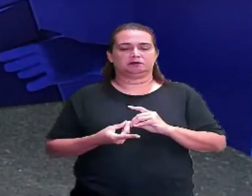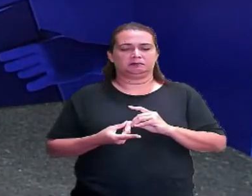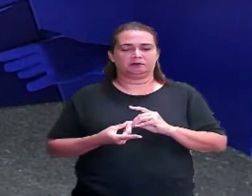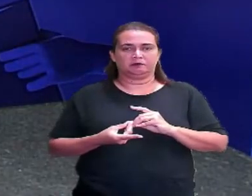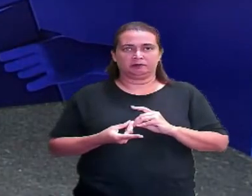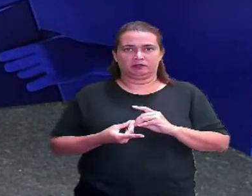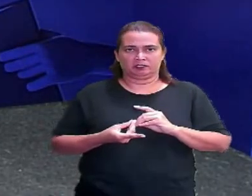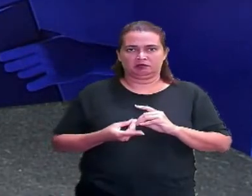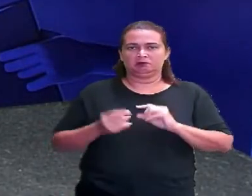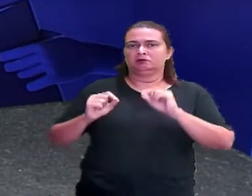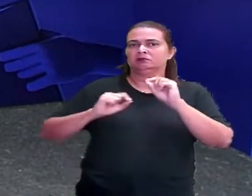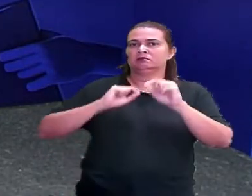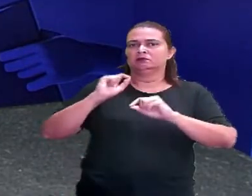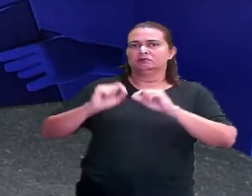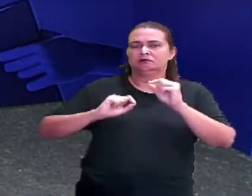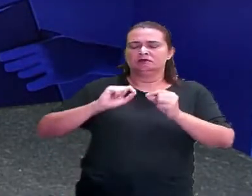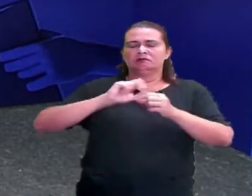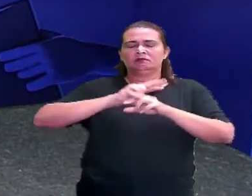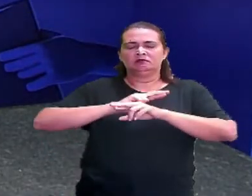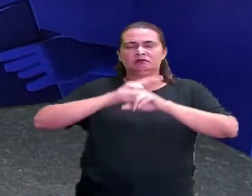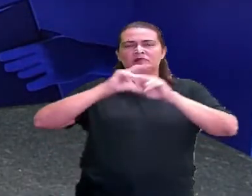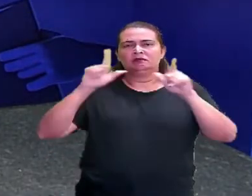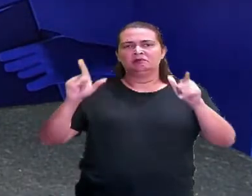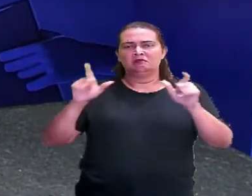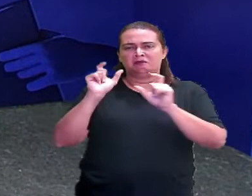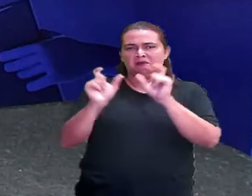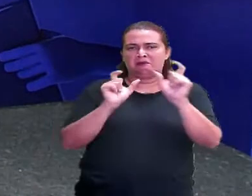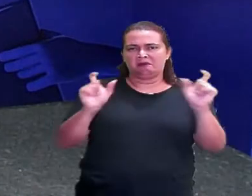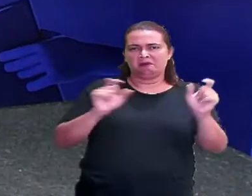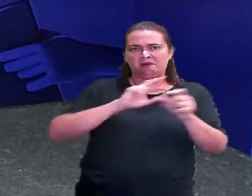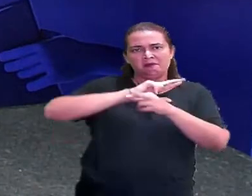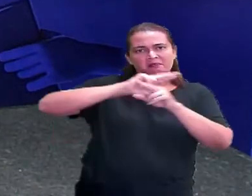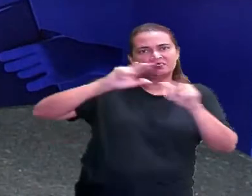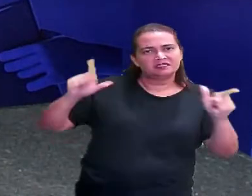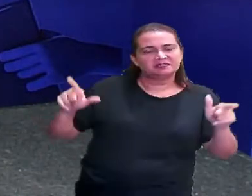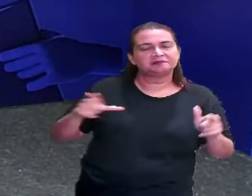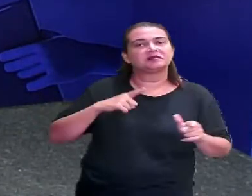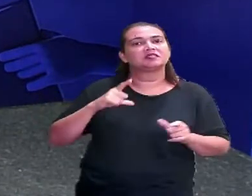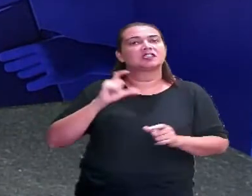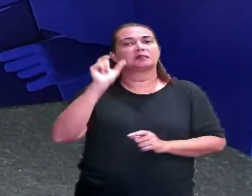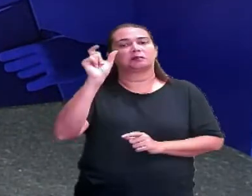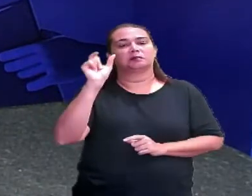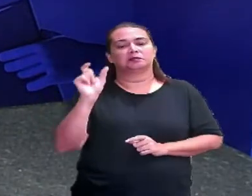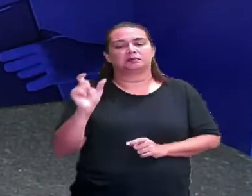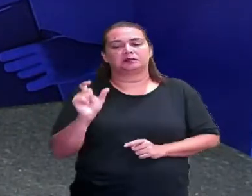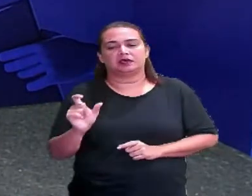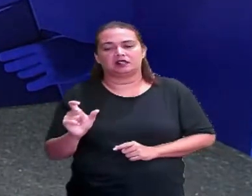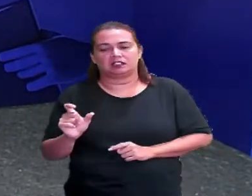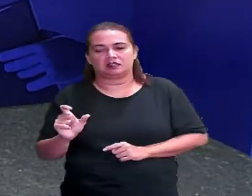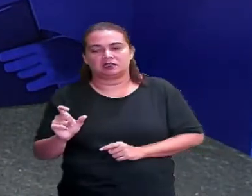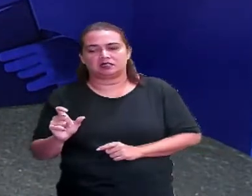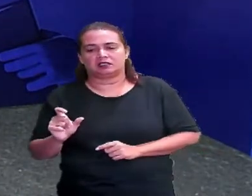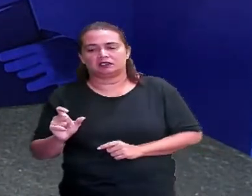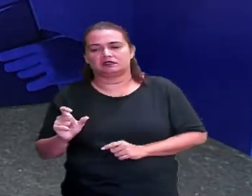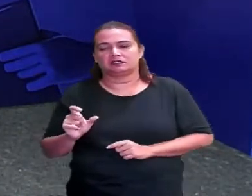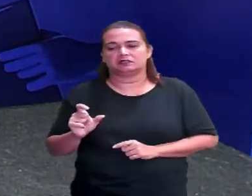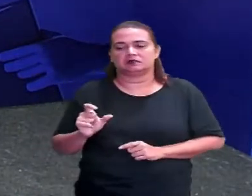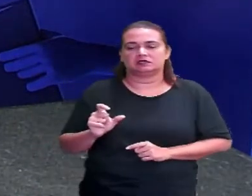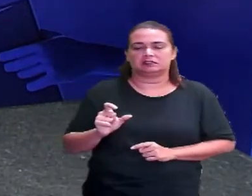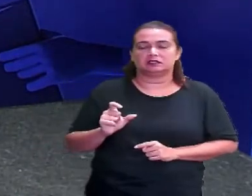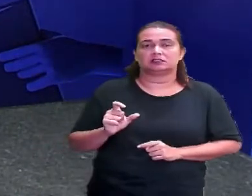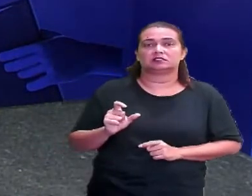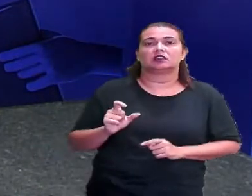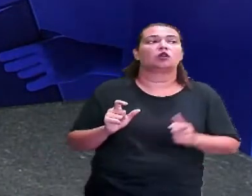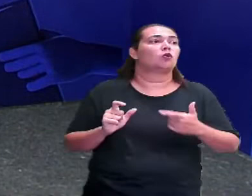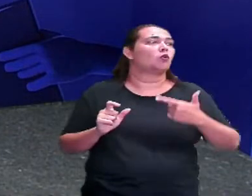coisas mudam, né? As coisas se alteram. Né? Para você ter ideia, tem algumas palavras aqui que faladas em outra